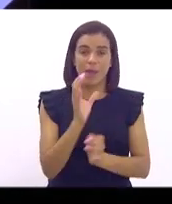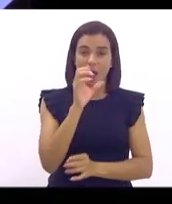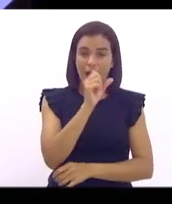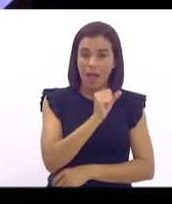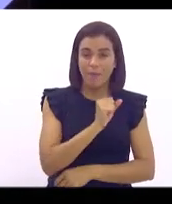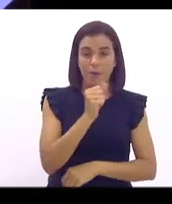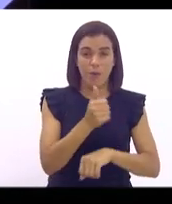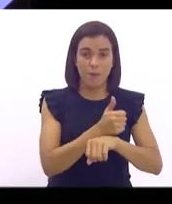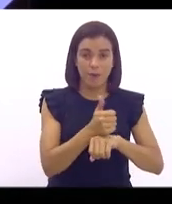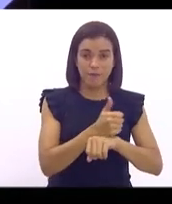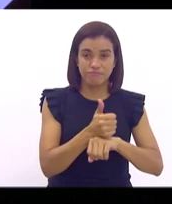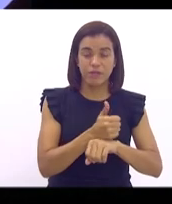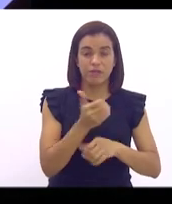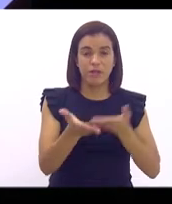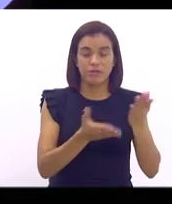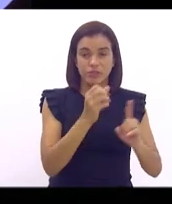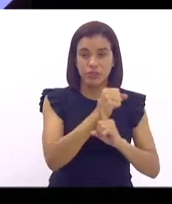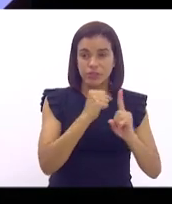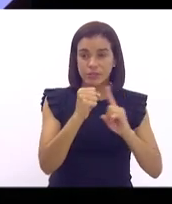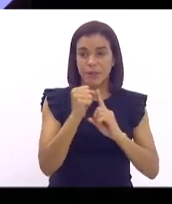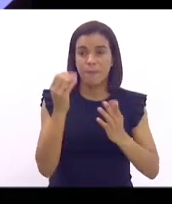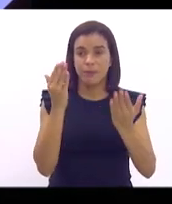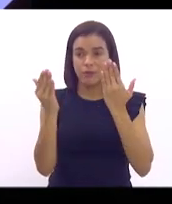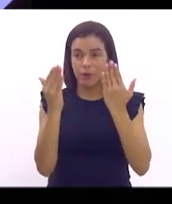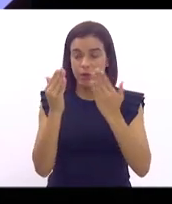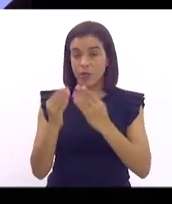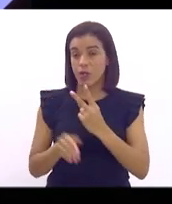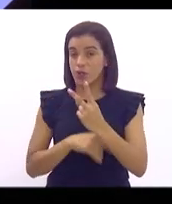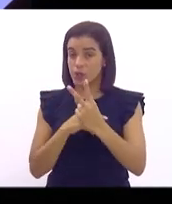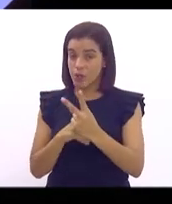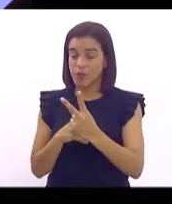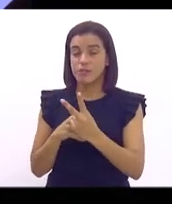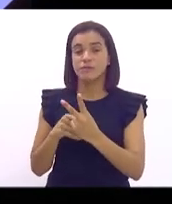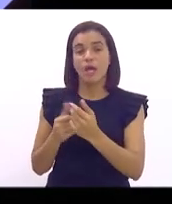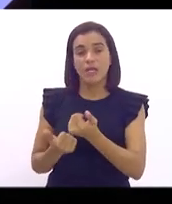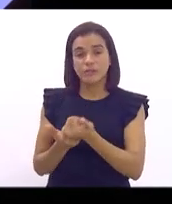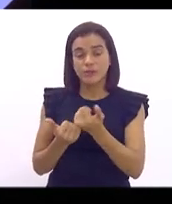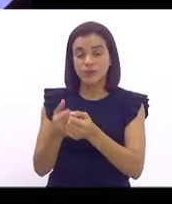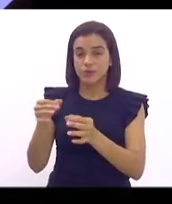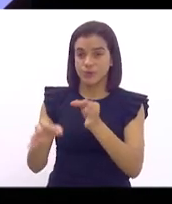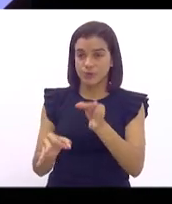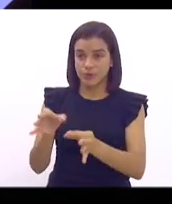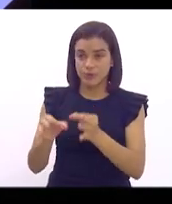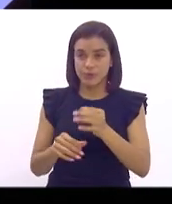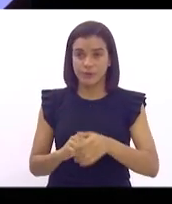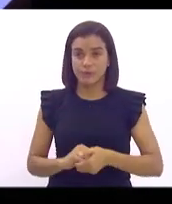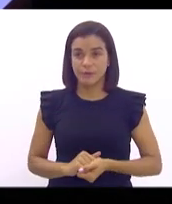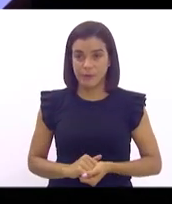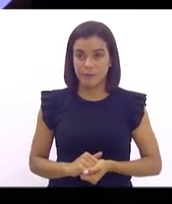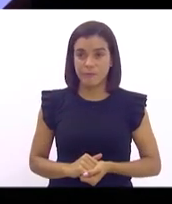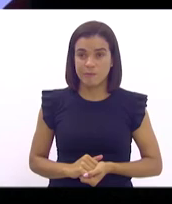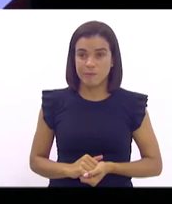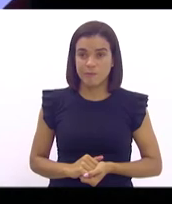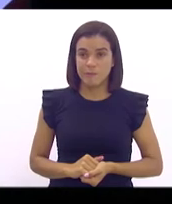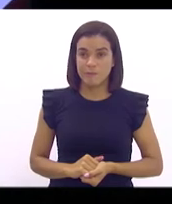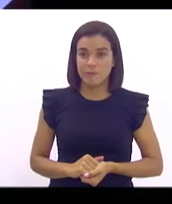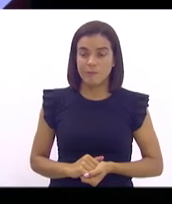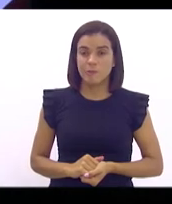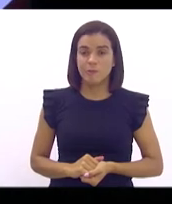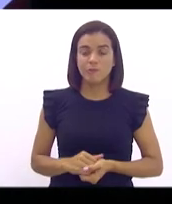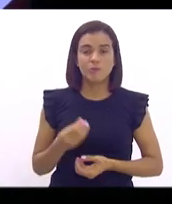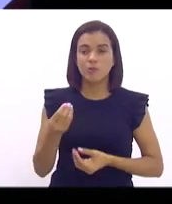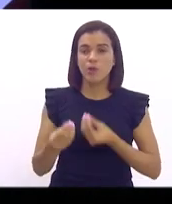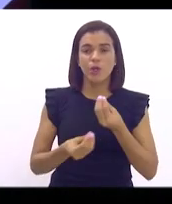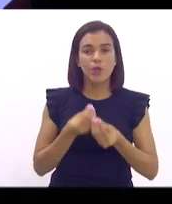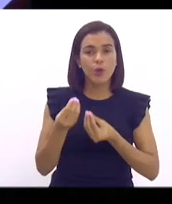rapidamente, um profissional de serviço social, um profissional de psicologia e 2 profissionais que são assessores jurídicos. Pode passar. E como que